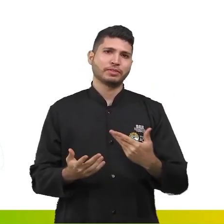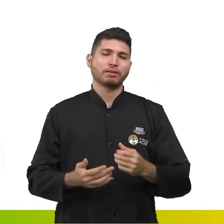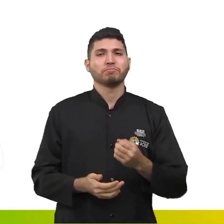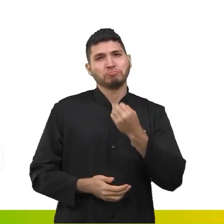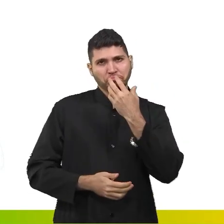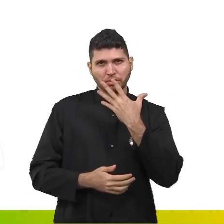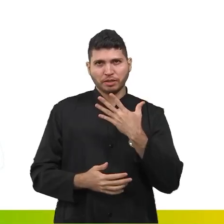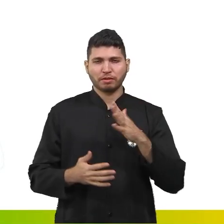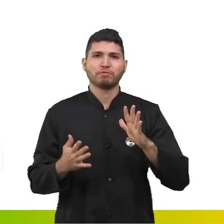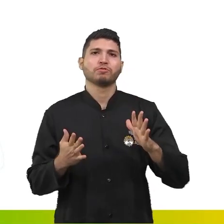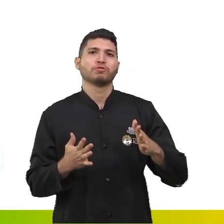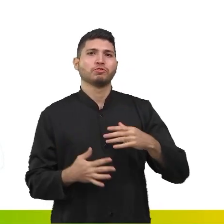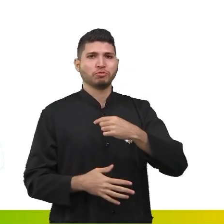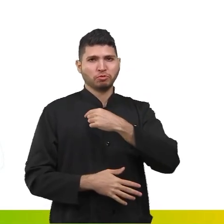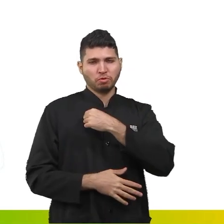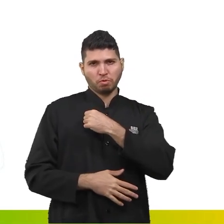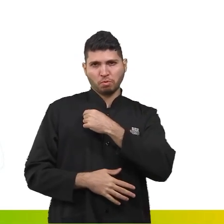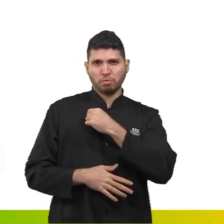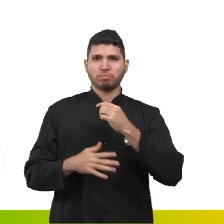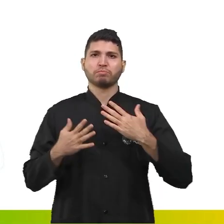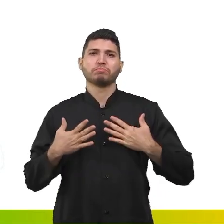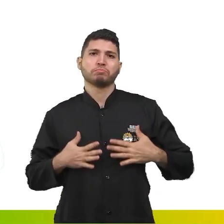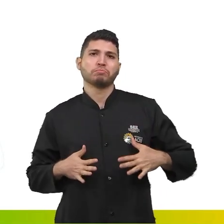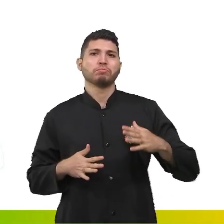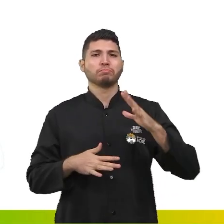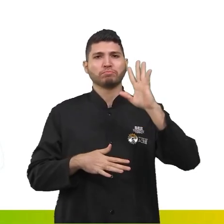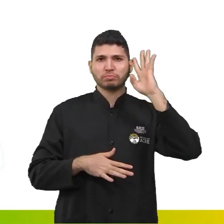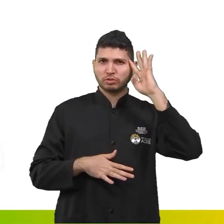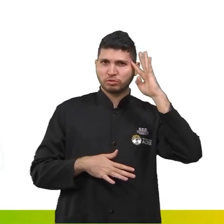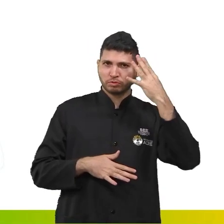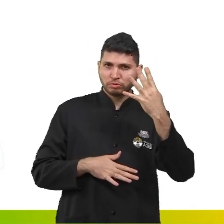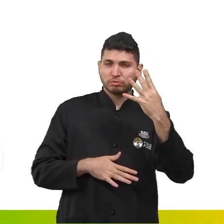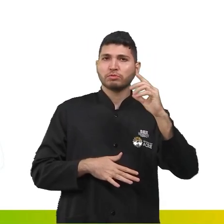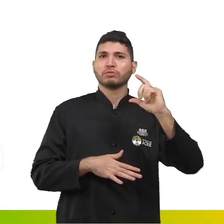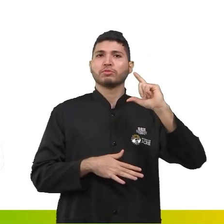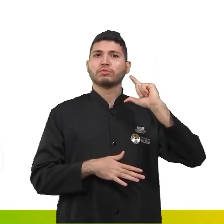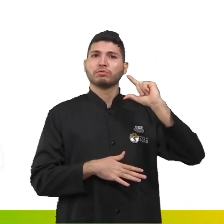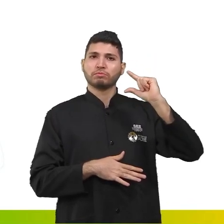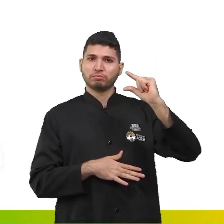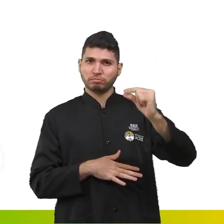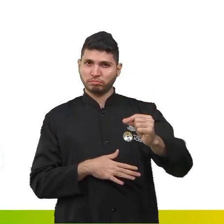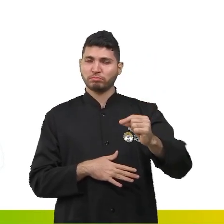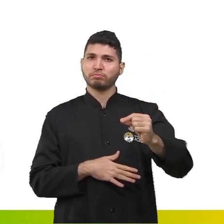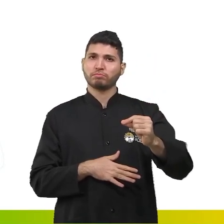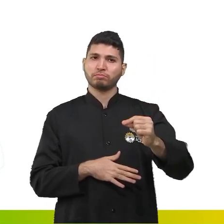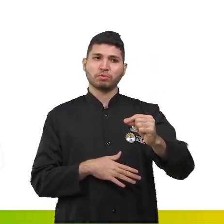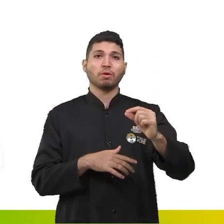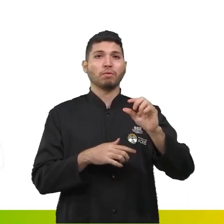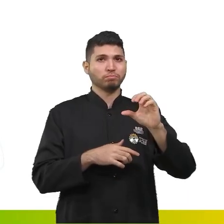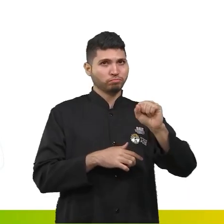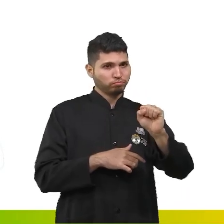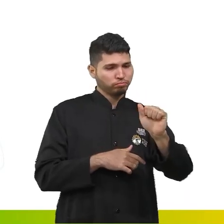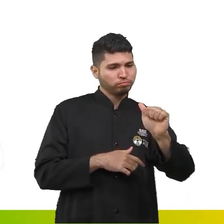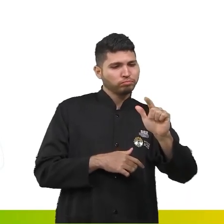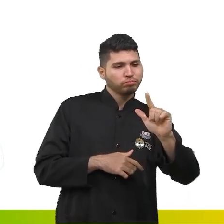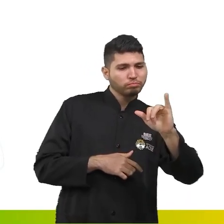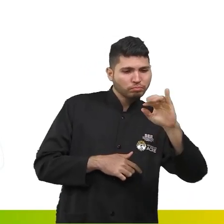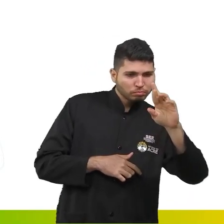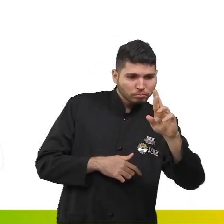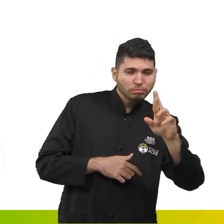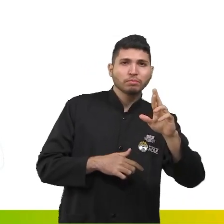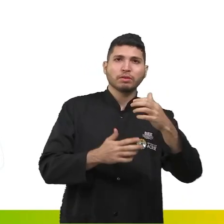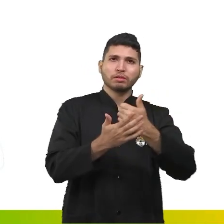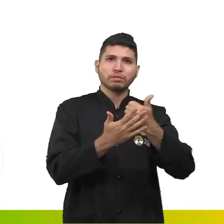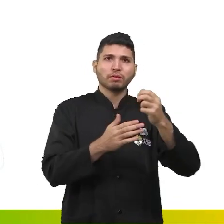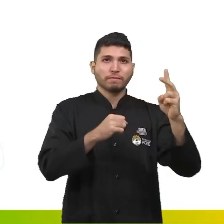vestida, decidiu sair. Aí olha só, sair é um verbo, é ação. Aí nós temos